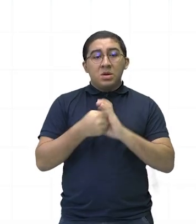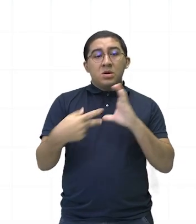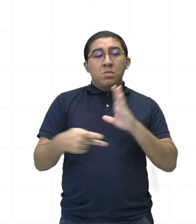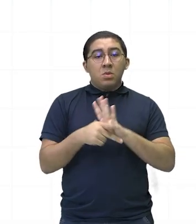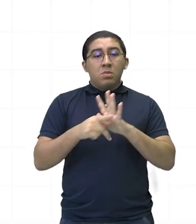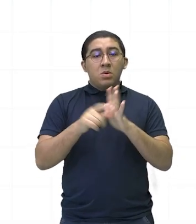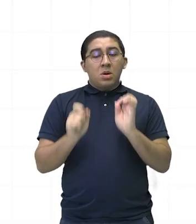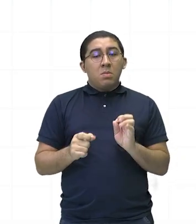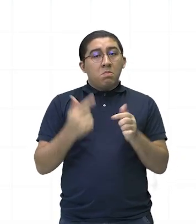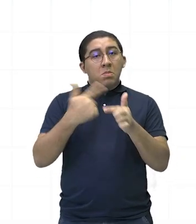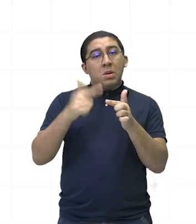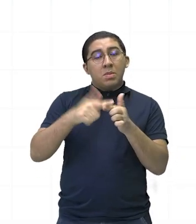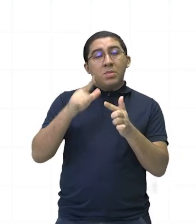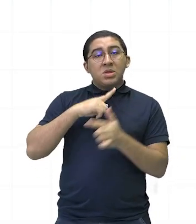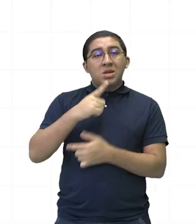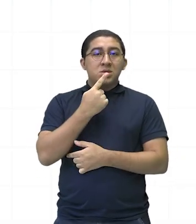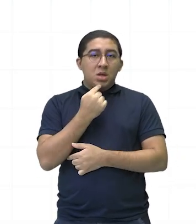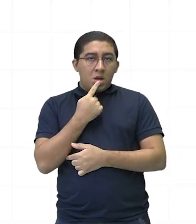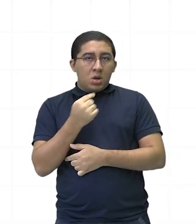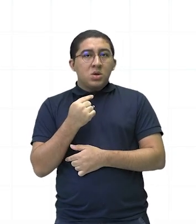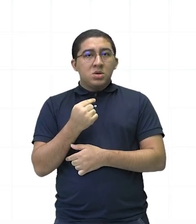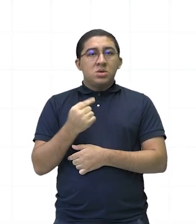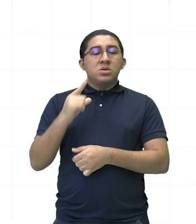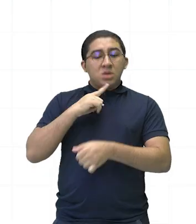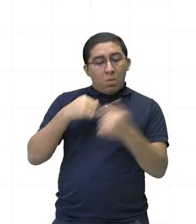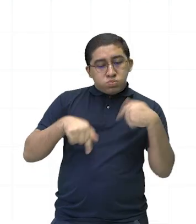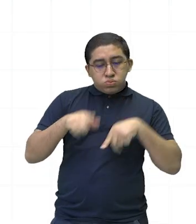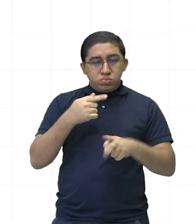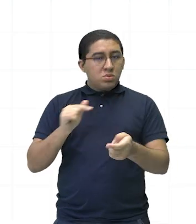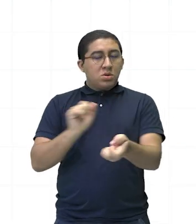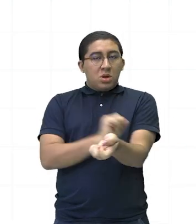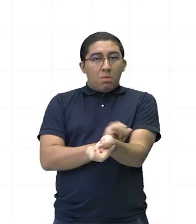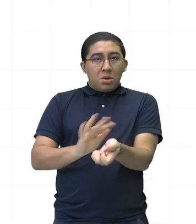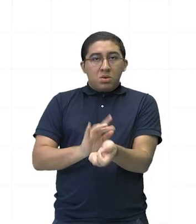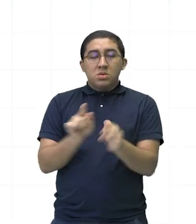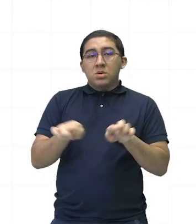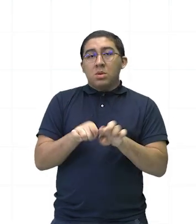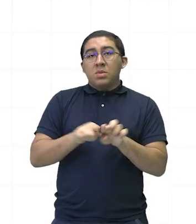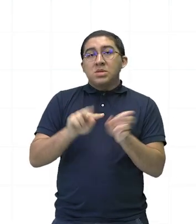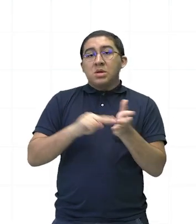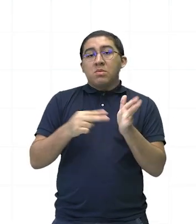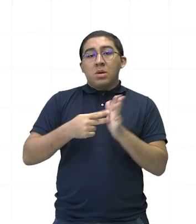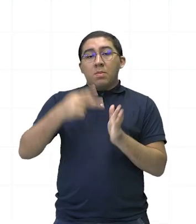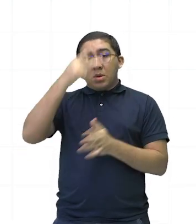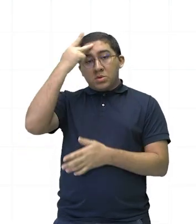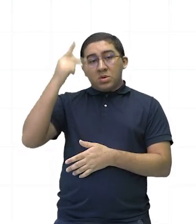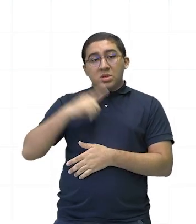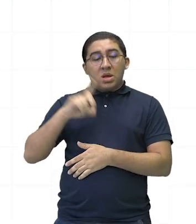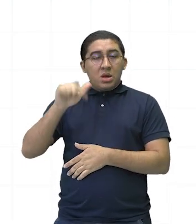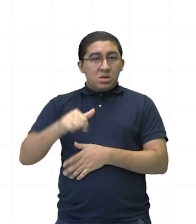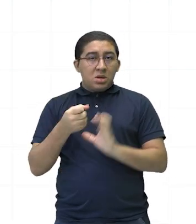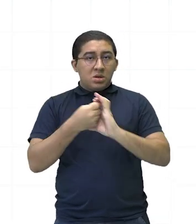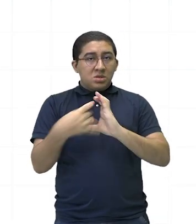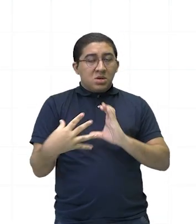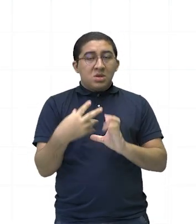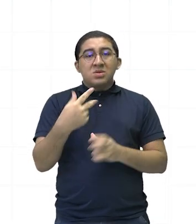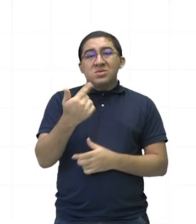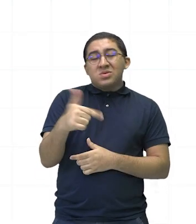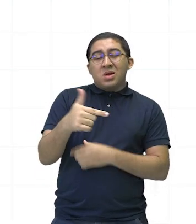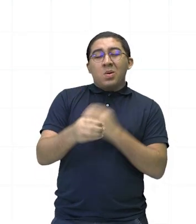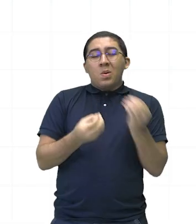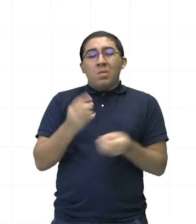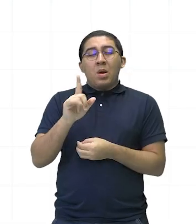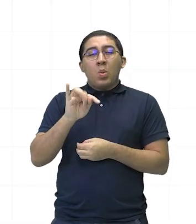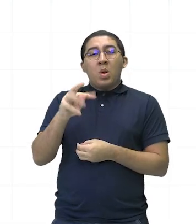caracterizada pela deficiência na coagulação do sangue. Isso significa que as pessoas afetadas por essa condição não coagulam